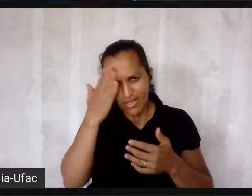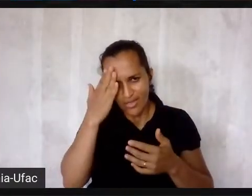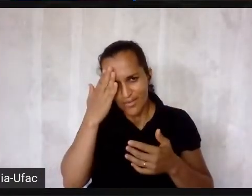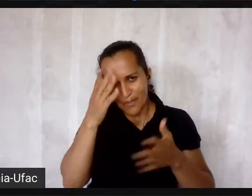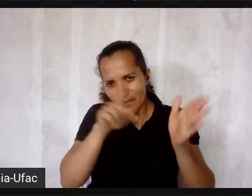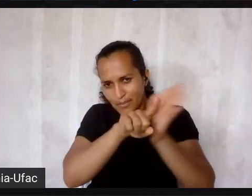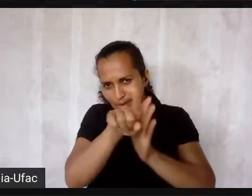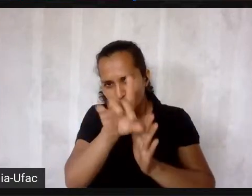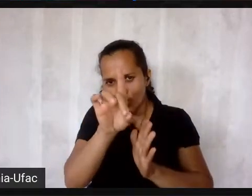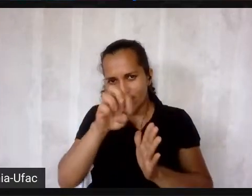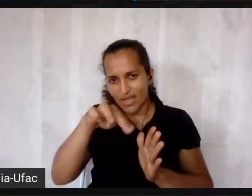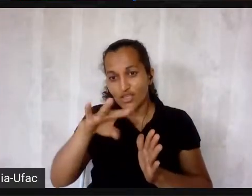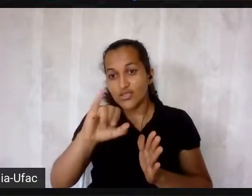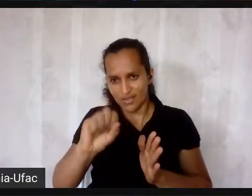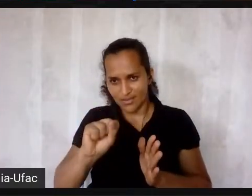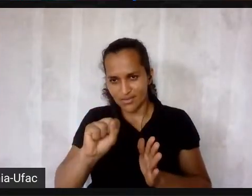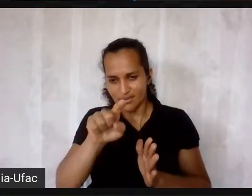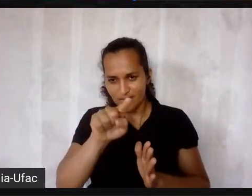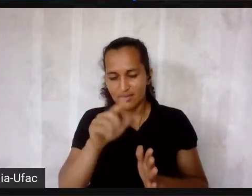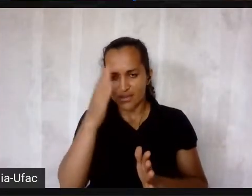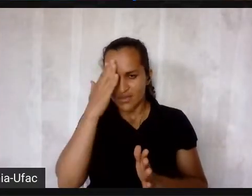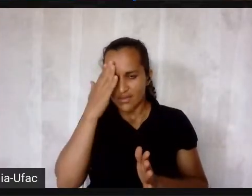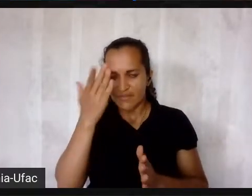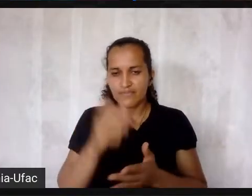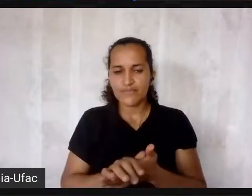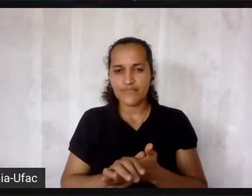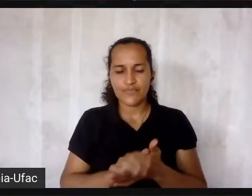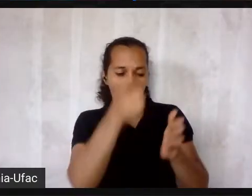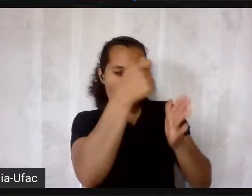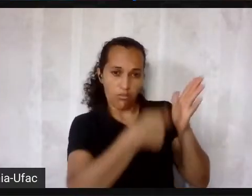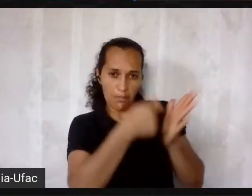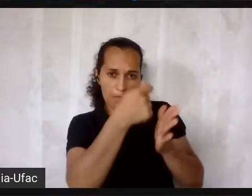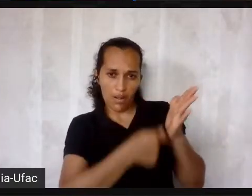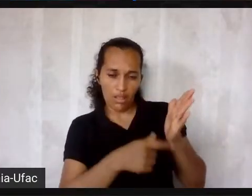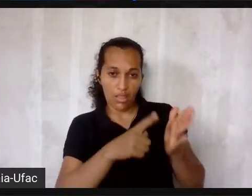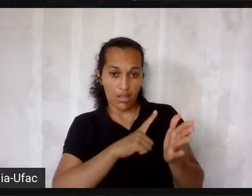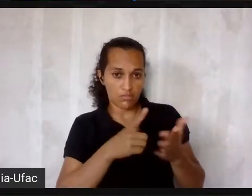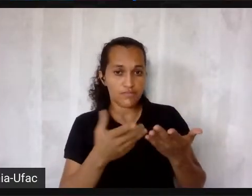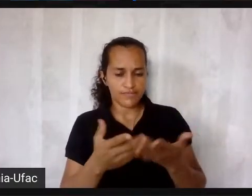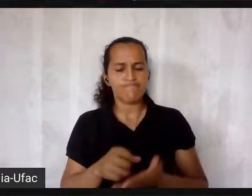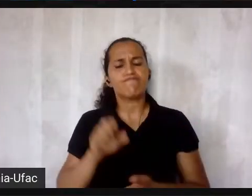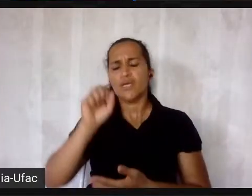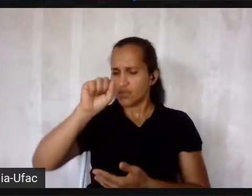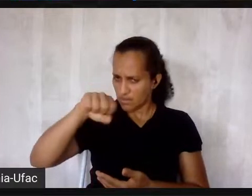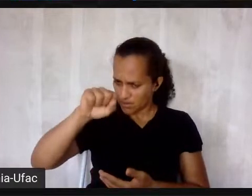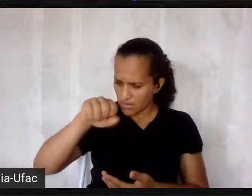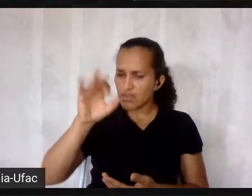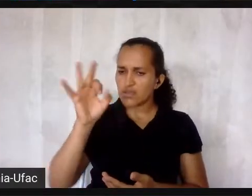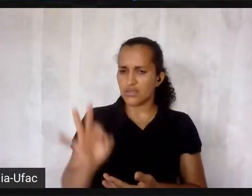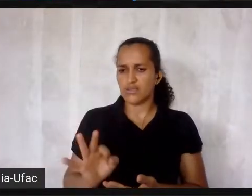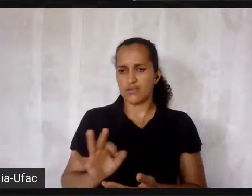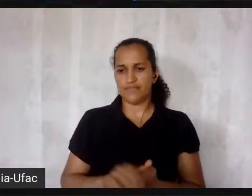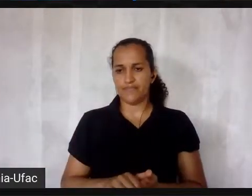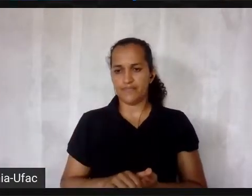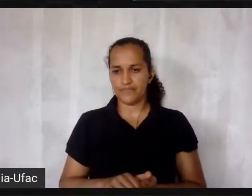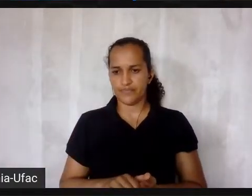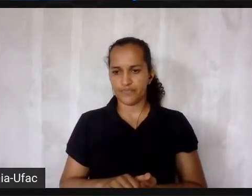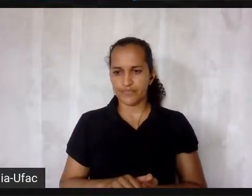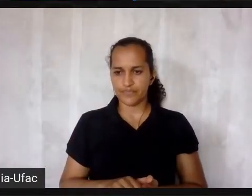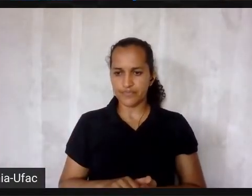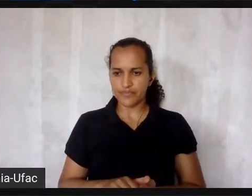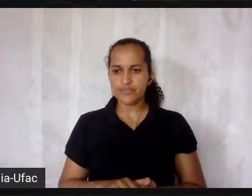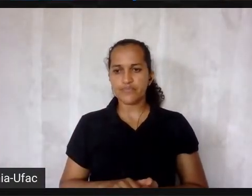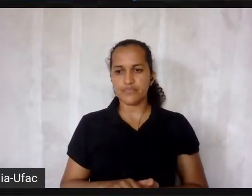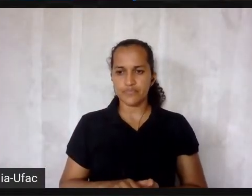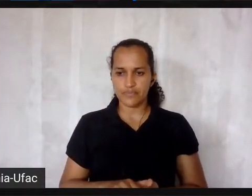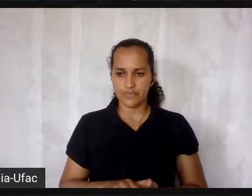Denis? É possível ter acesso a essas produções? Olha, com certeza, não é? Porque essas produções são produções novas.